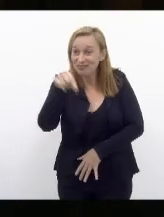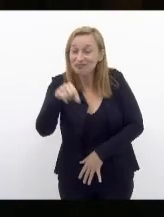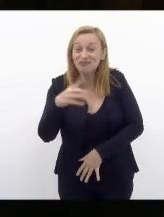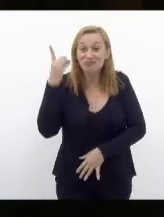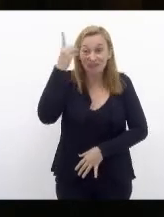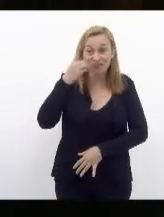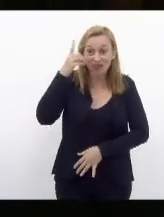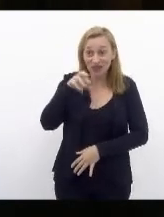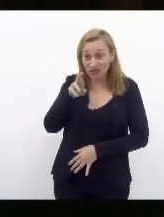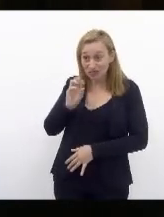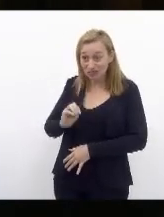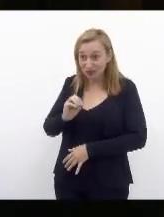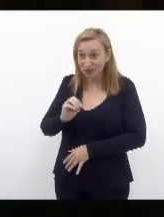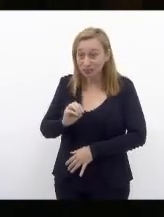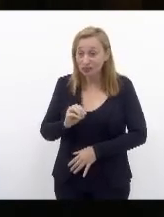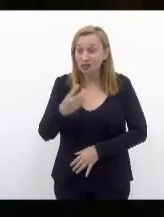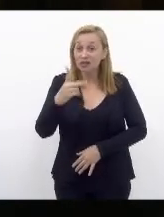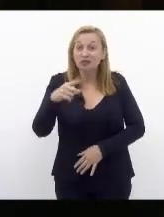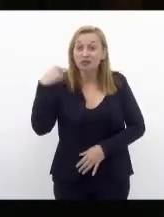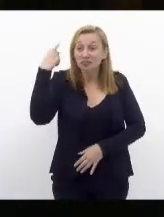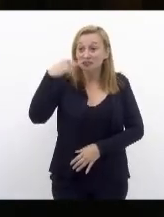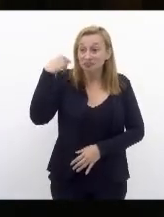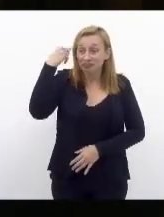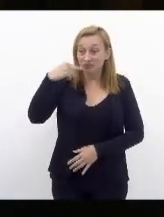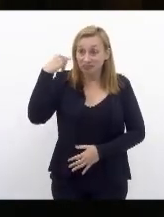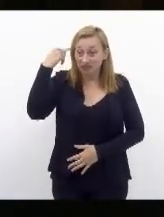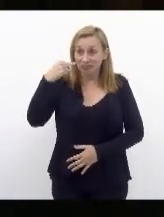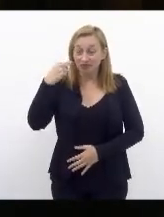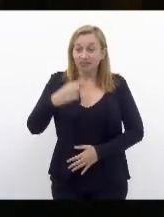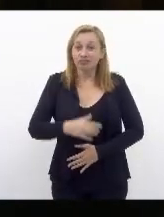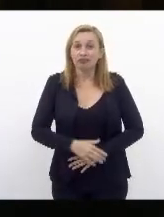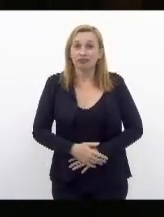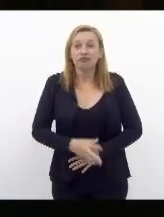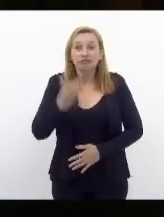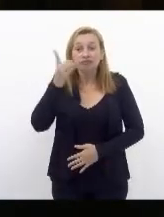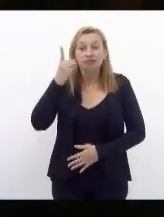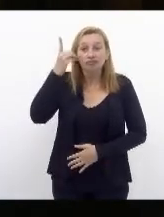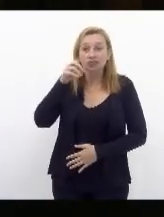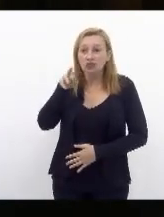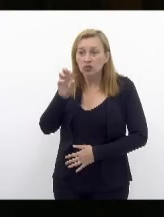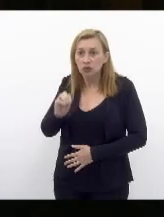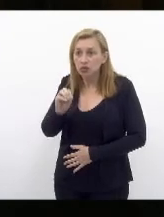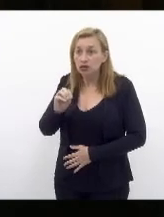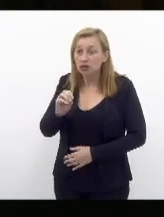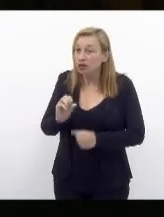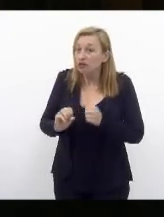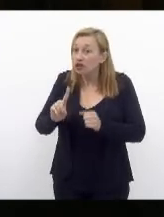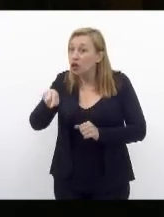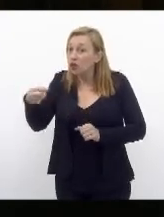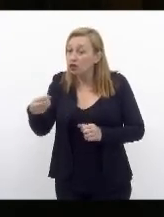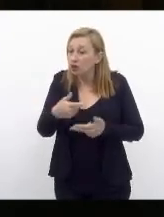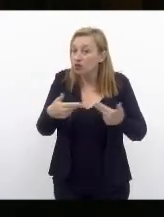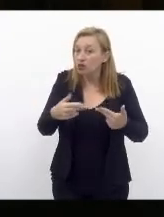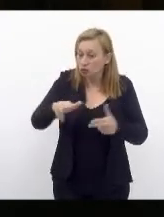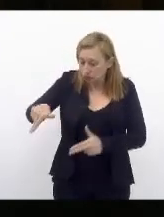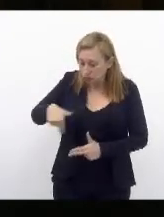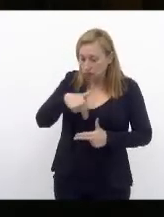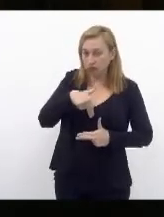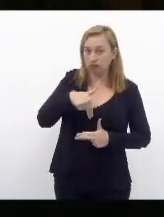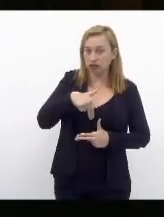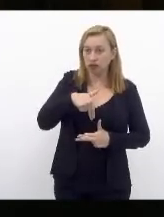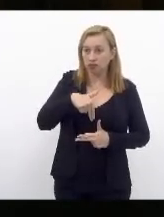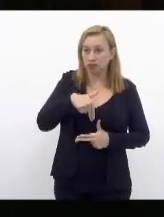deputado Bruno Dauari seu advogado, o deputado Bruno Dauari não vai fazer outra coisa a não ser subir essa